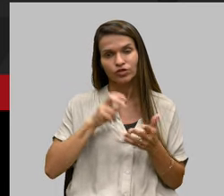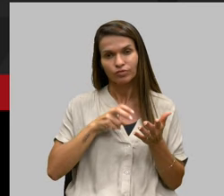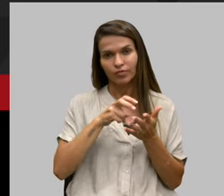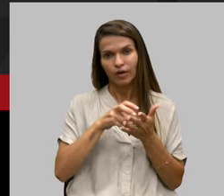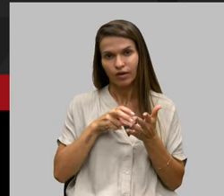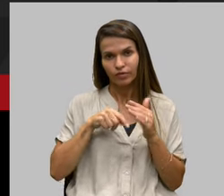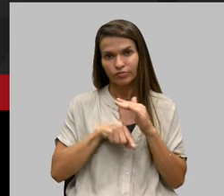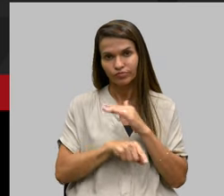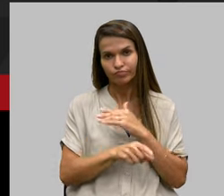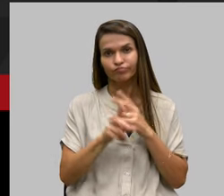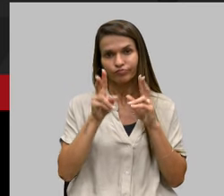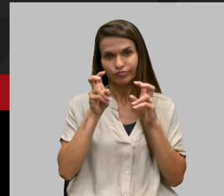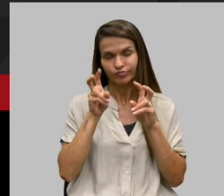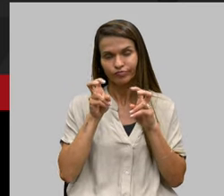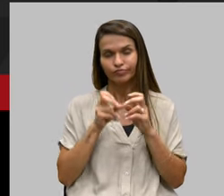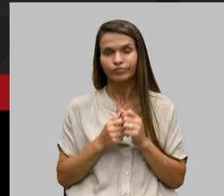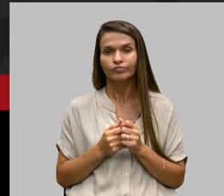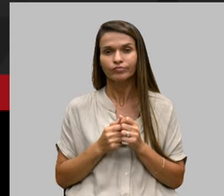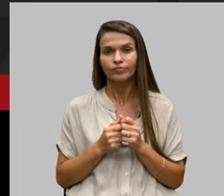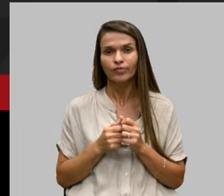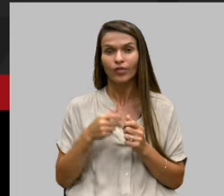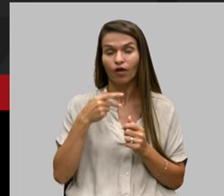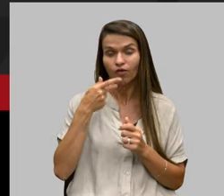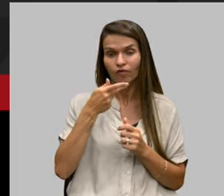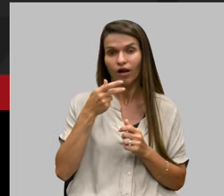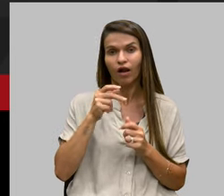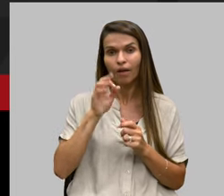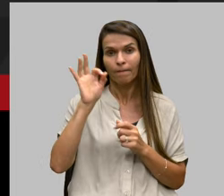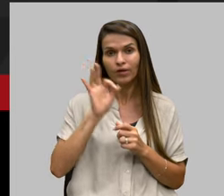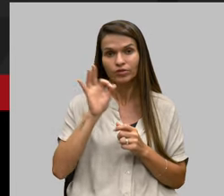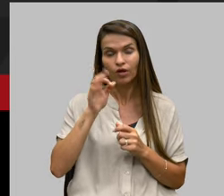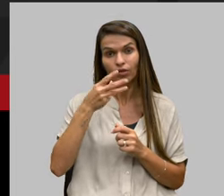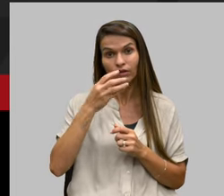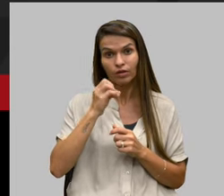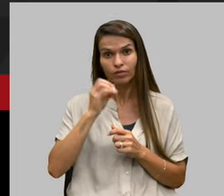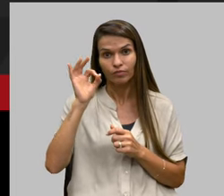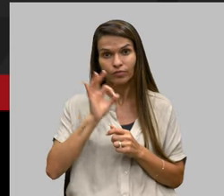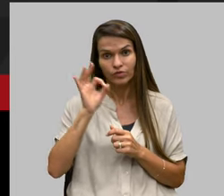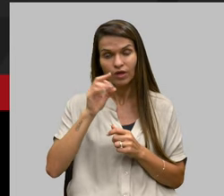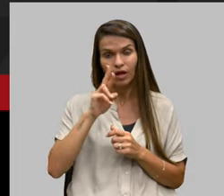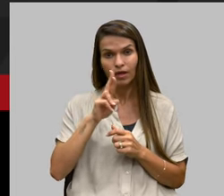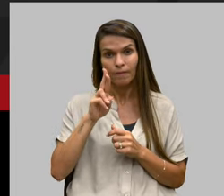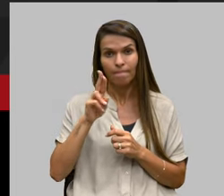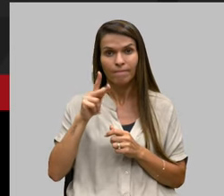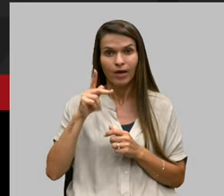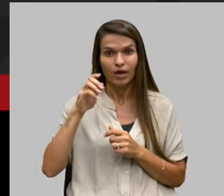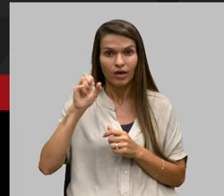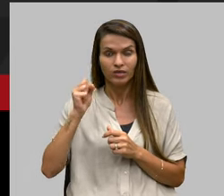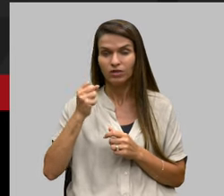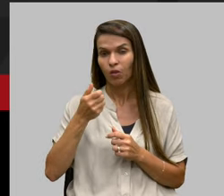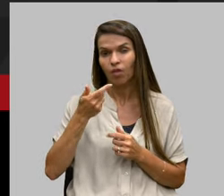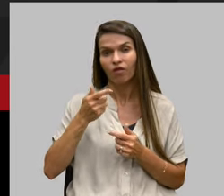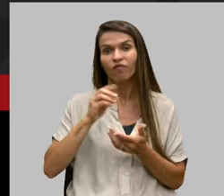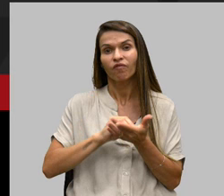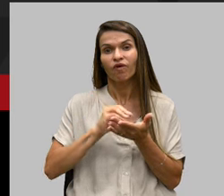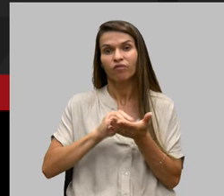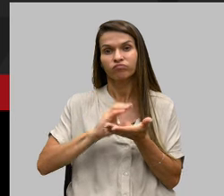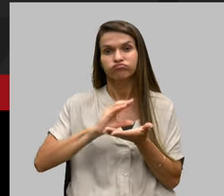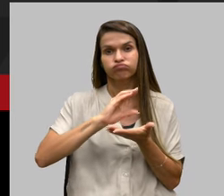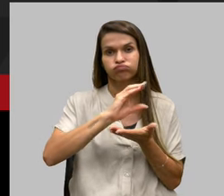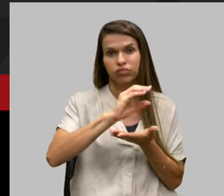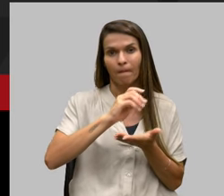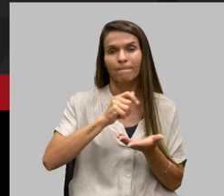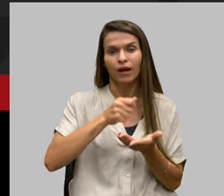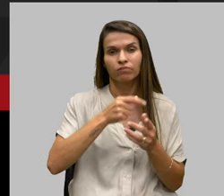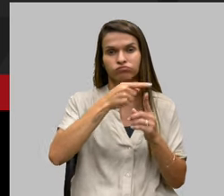casos especificamente quando a gente fala em percentual 30% dos rpps não tem recursos para pagar nem 10% do seu passivo e